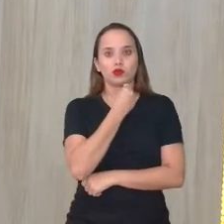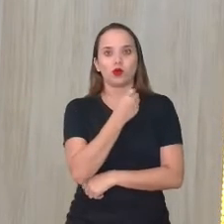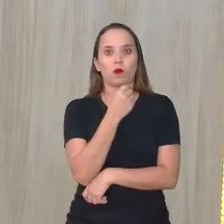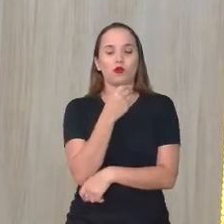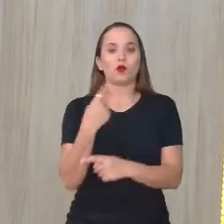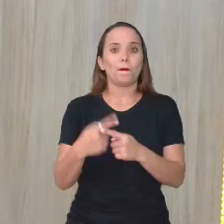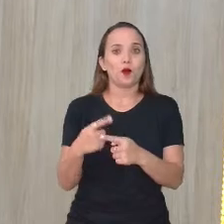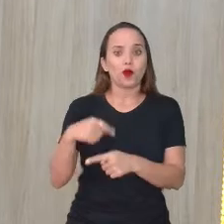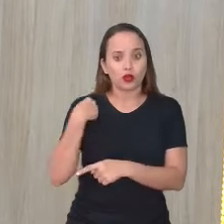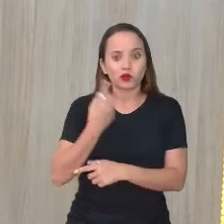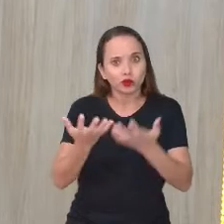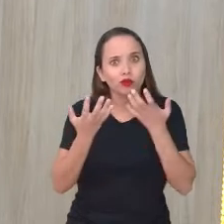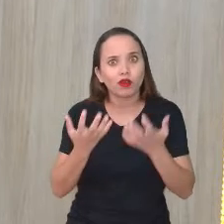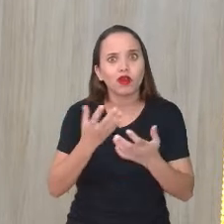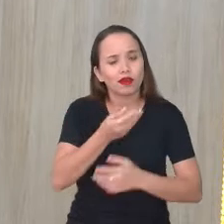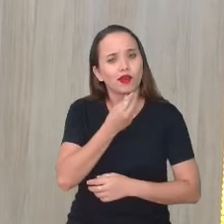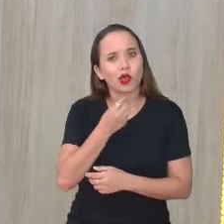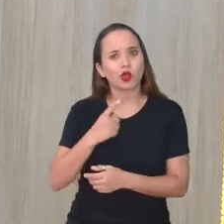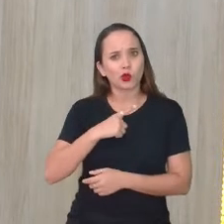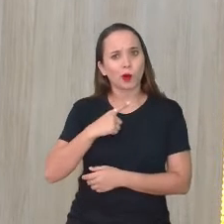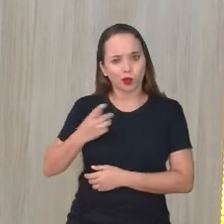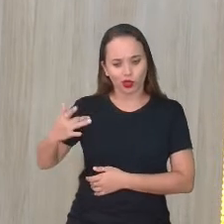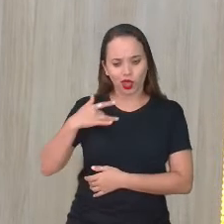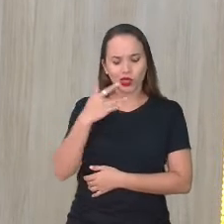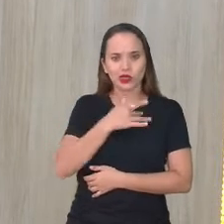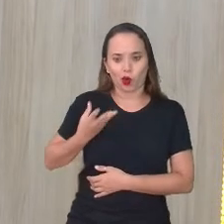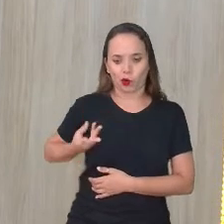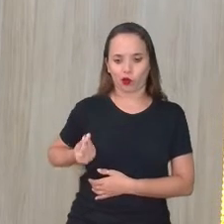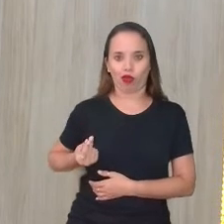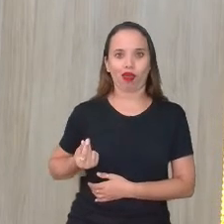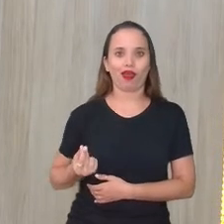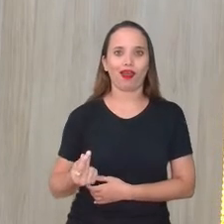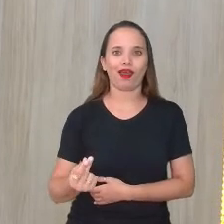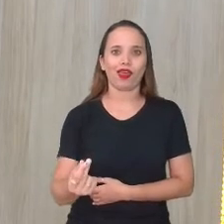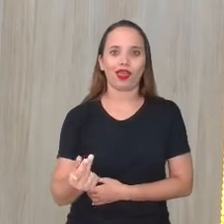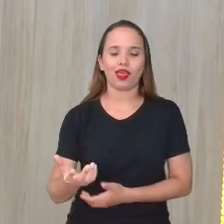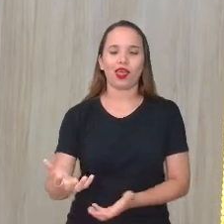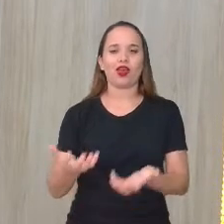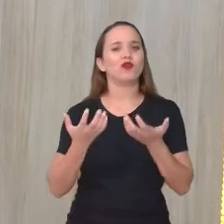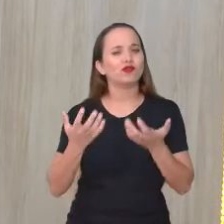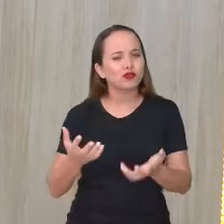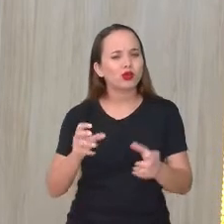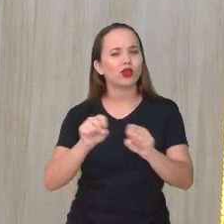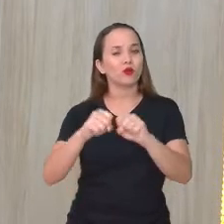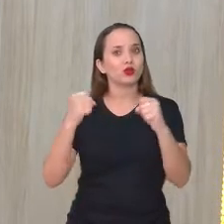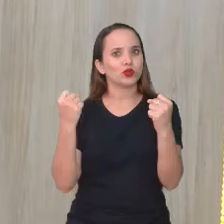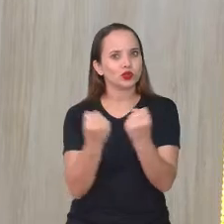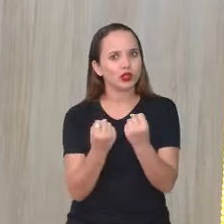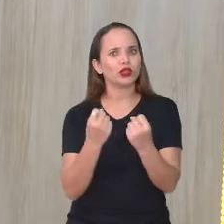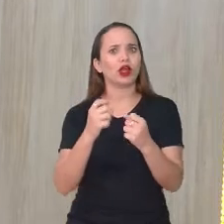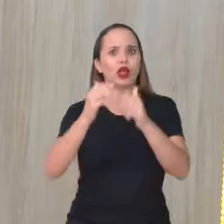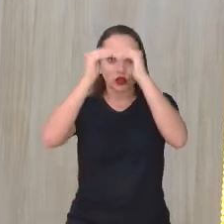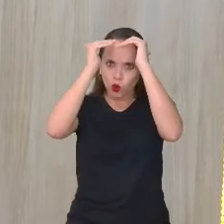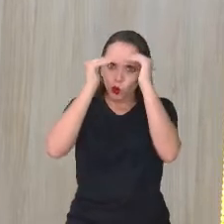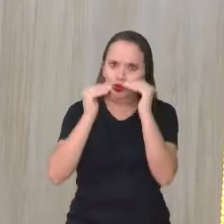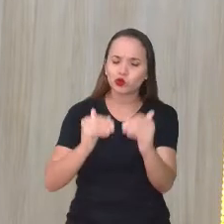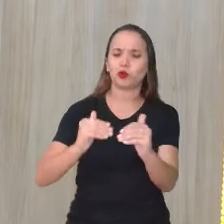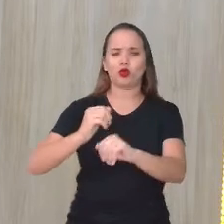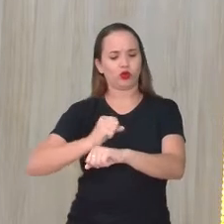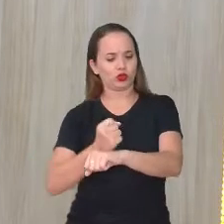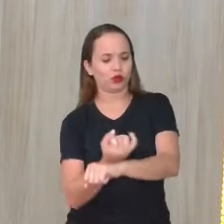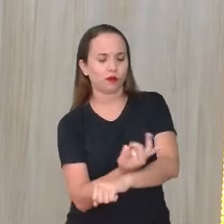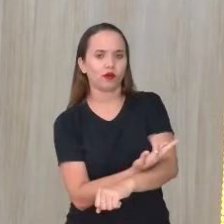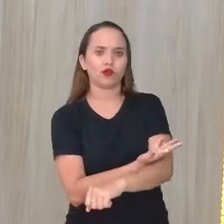quer que esses homens tenham saúde plena. Justamente porque a gente quer uma sociedade que tenha mais respeito com as